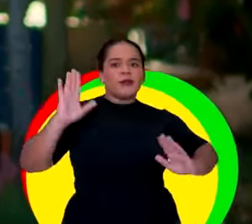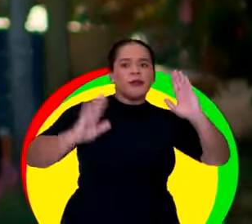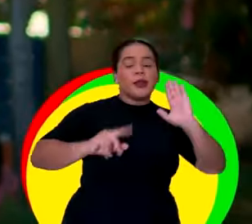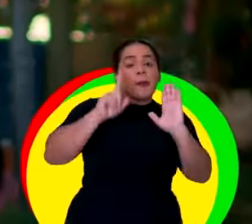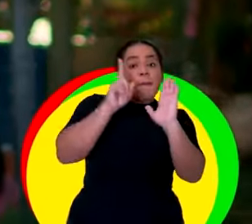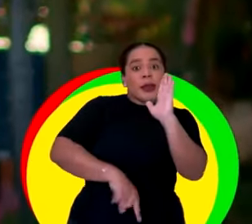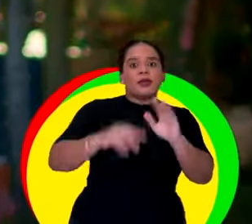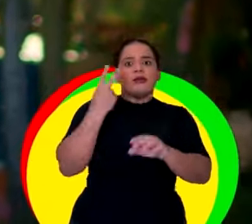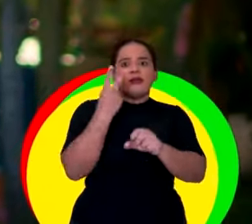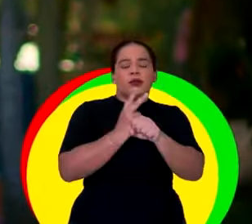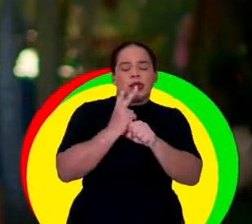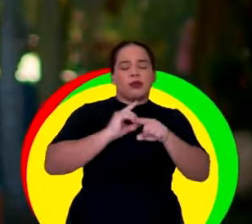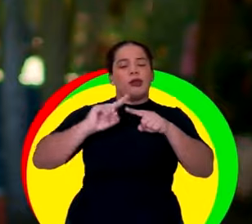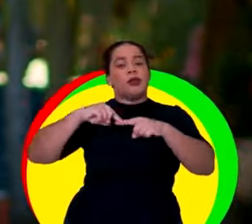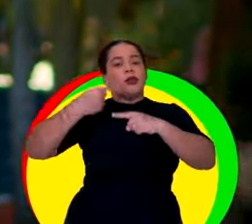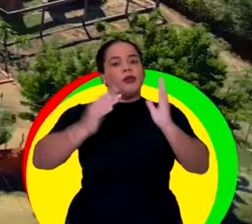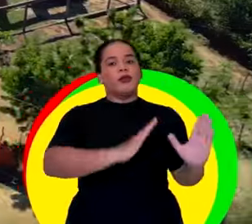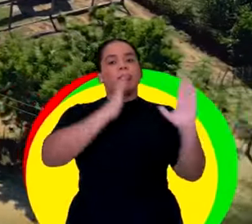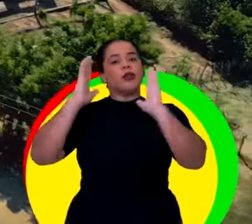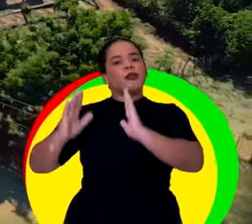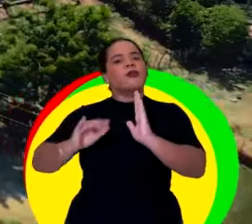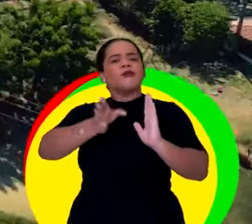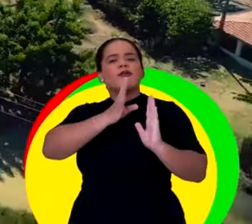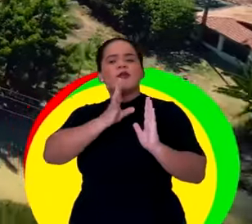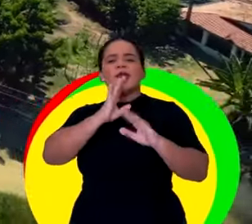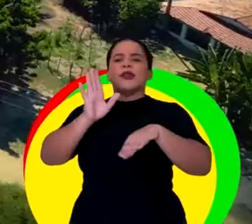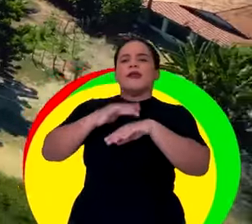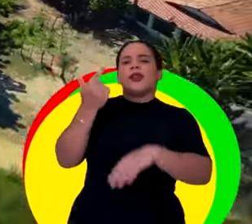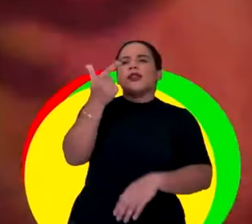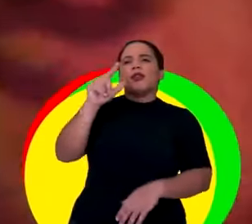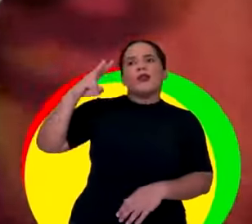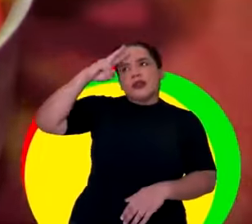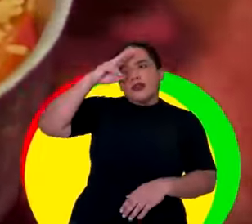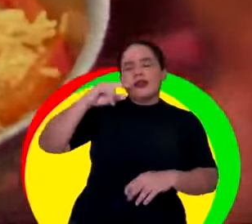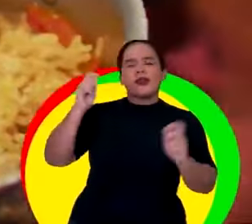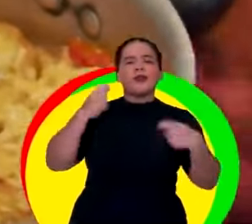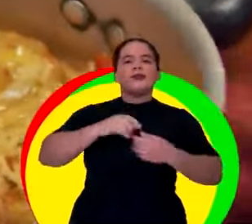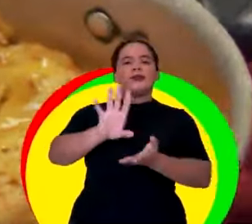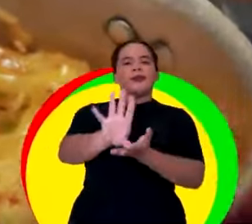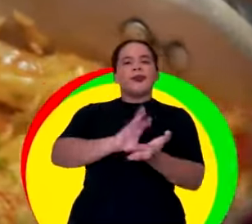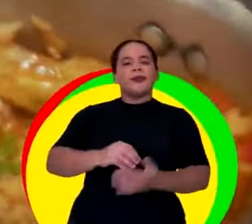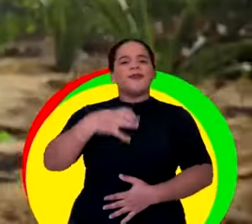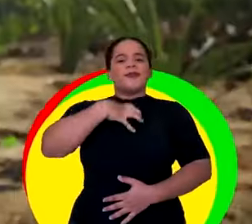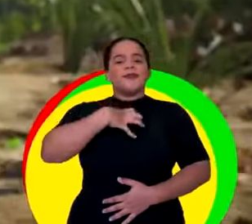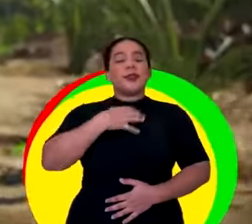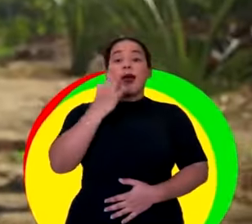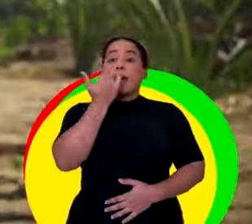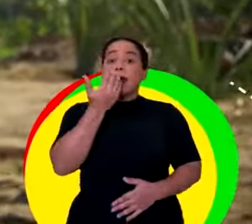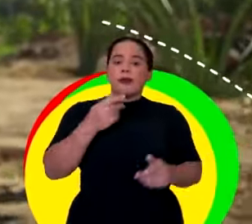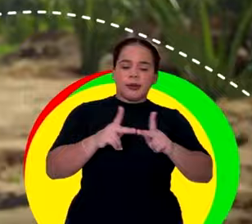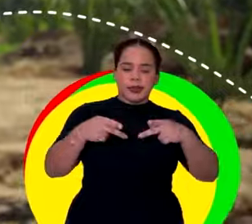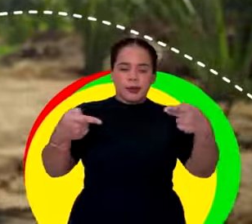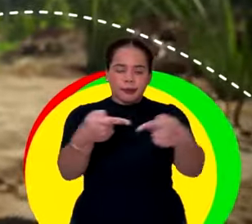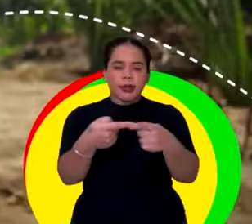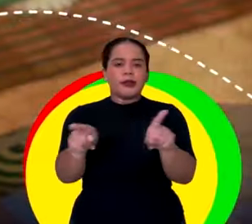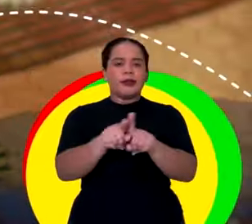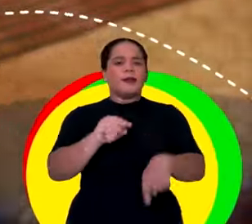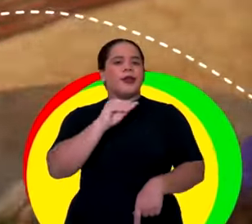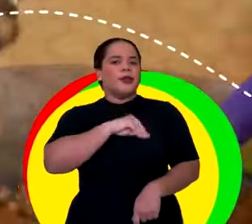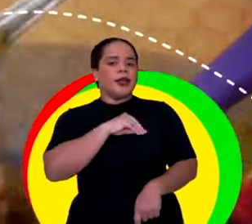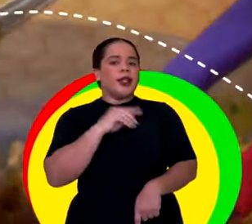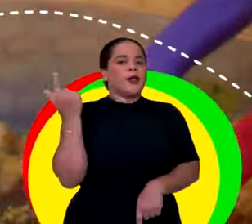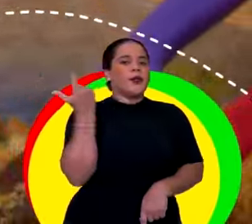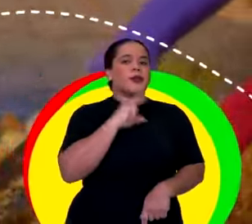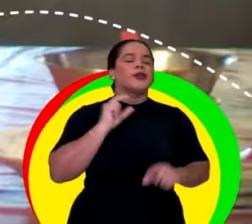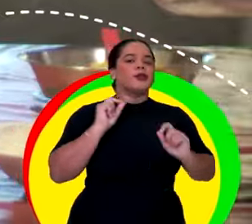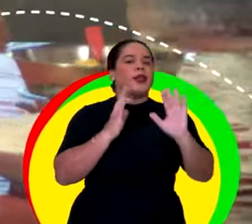da Fome em menos de do anos e no próximo episódio vocês vão conhecer outras histórias inspiradoras pra comida